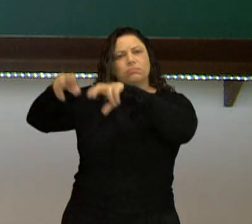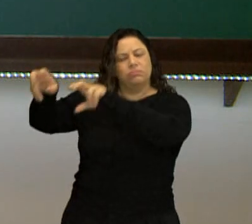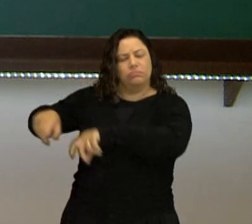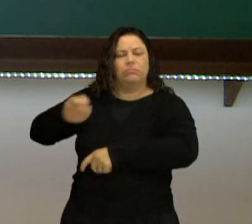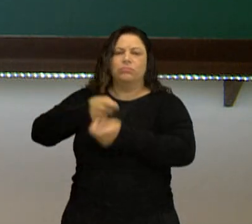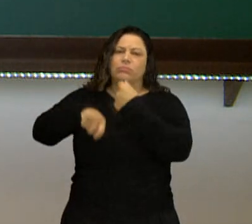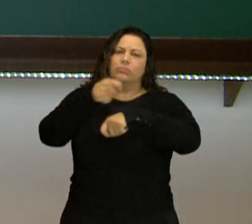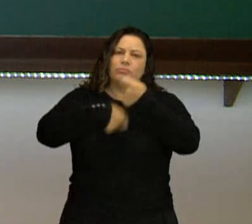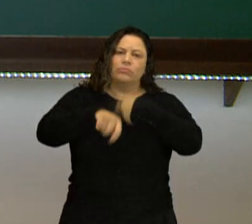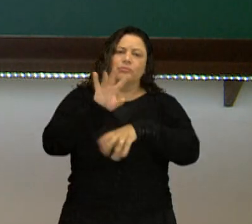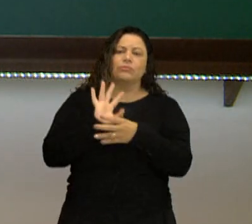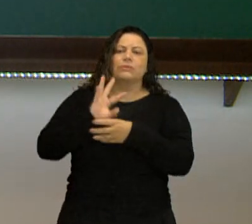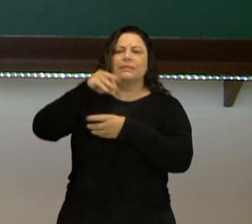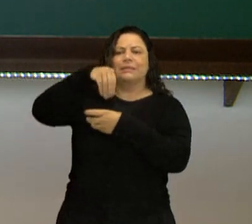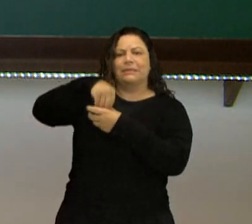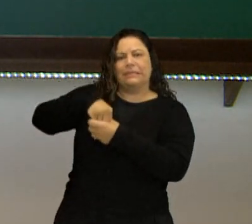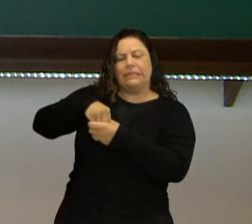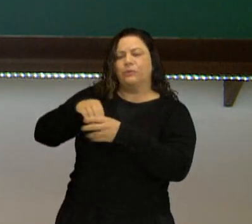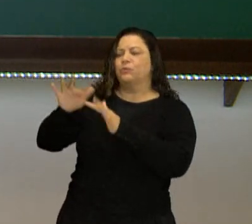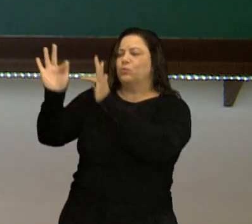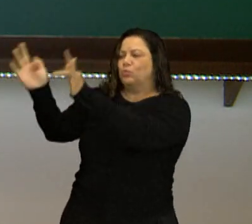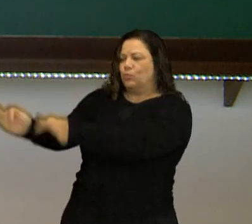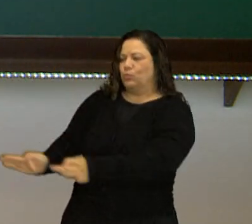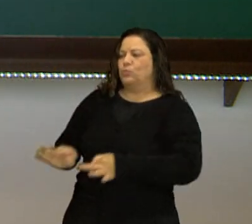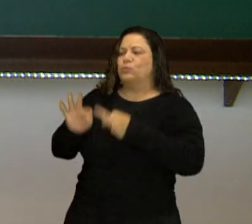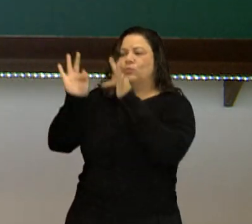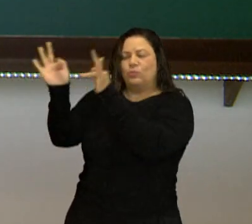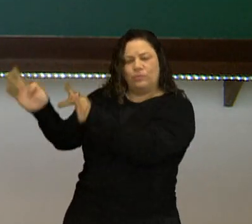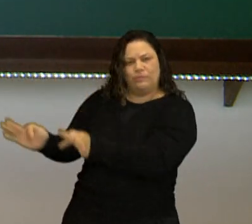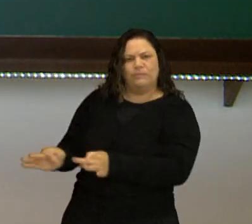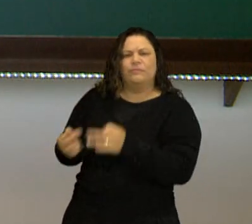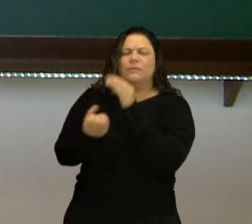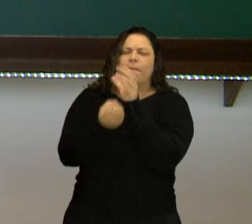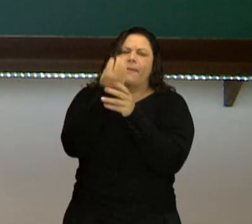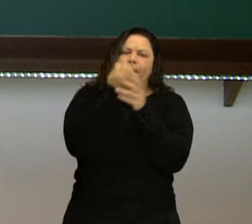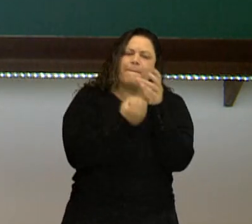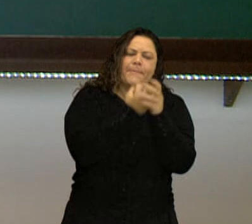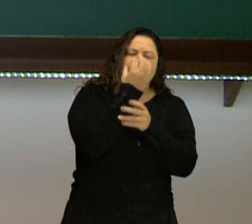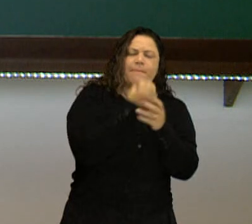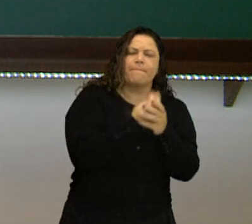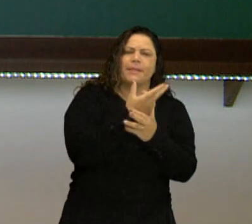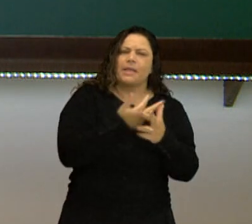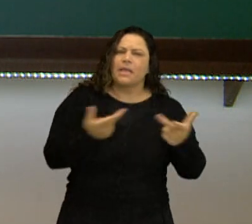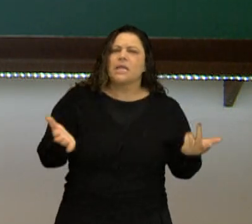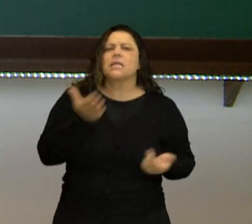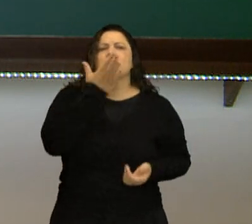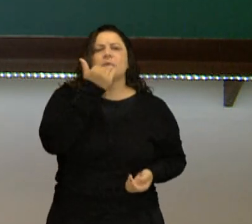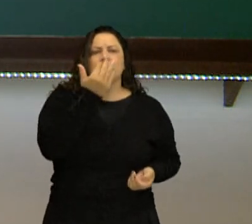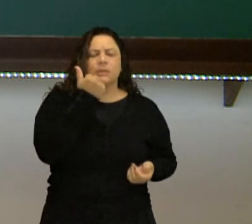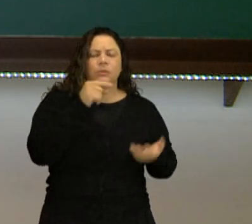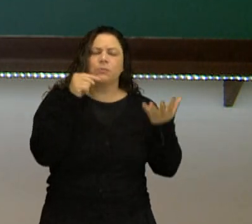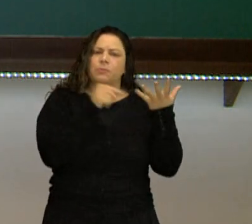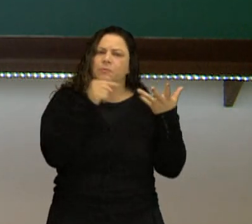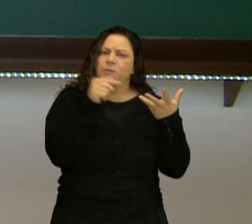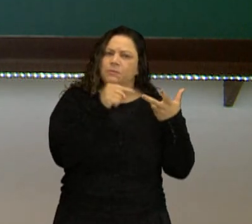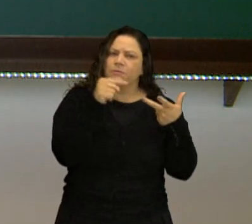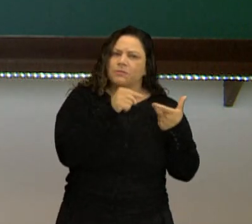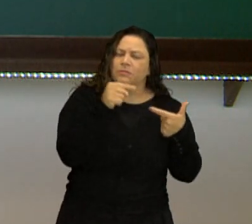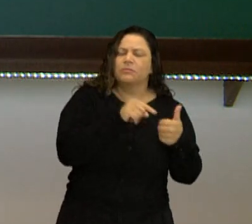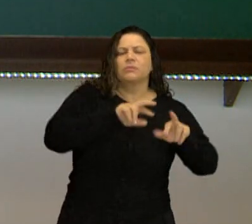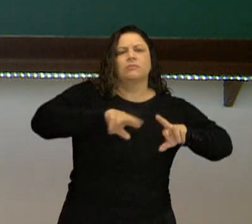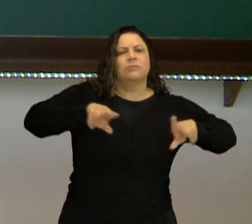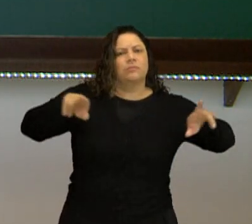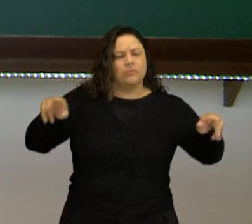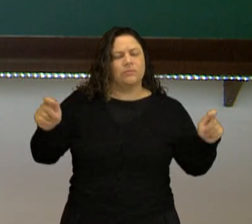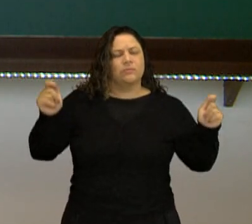dentro dos feudos que eles produzem os gêneros alimentícios, os gêneros ali de subsistência, e aquele excedente